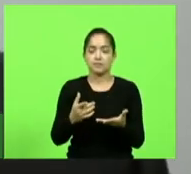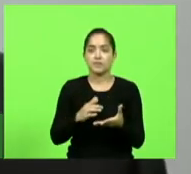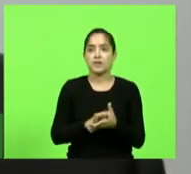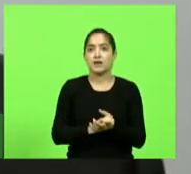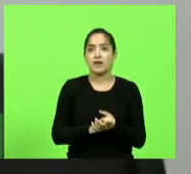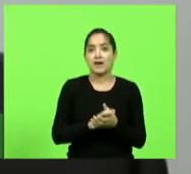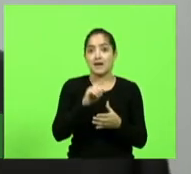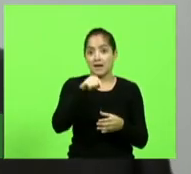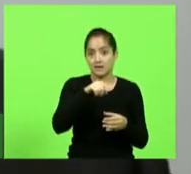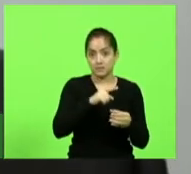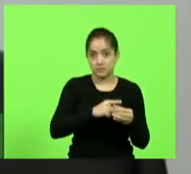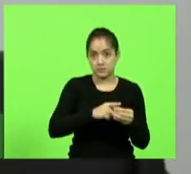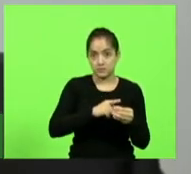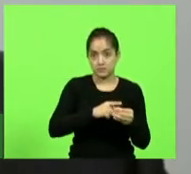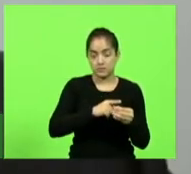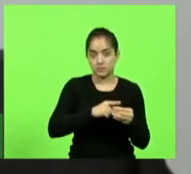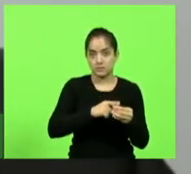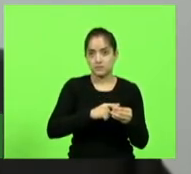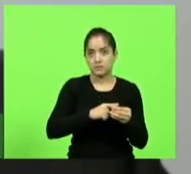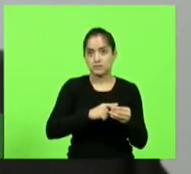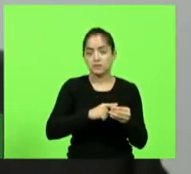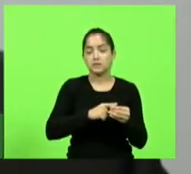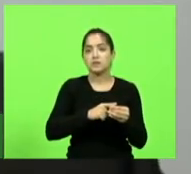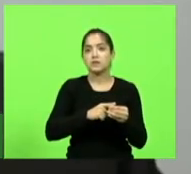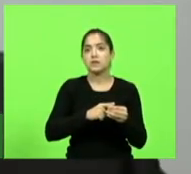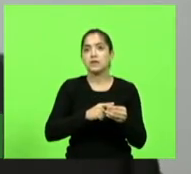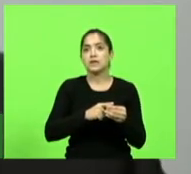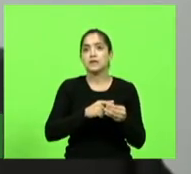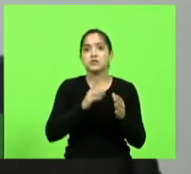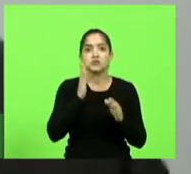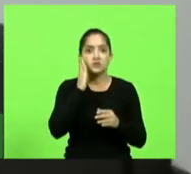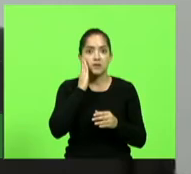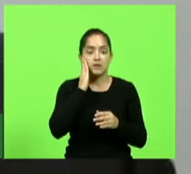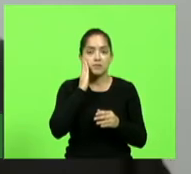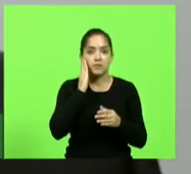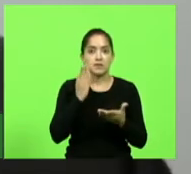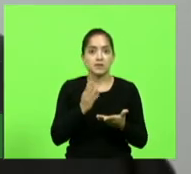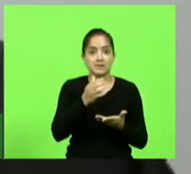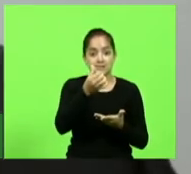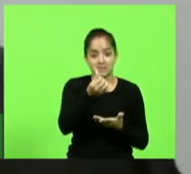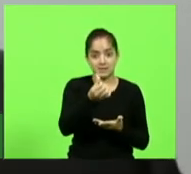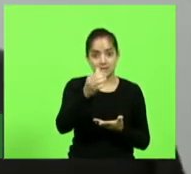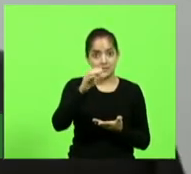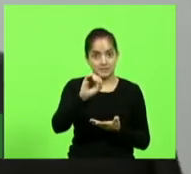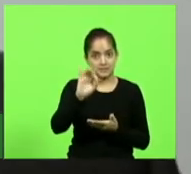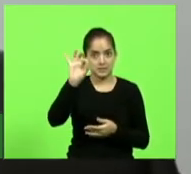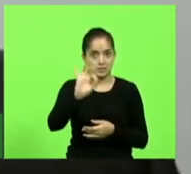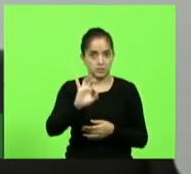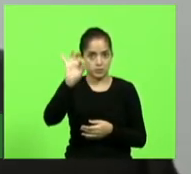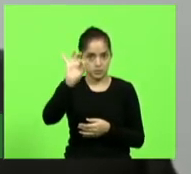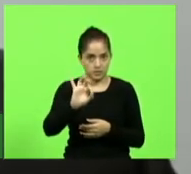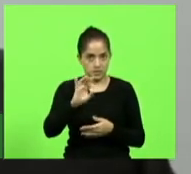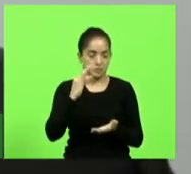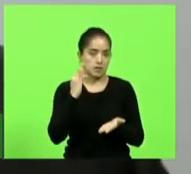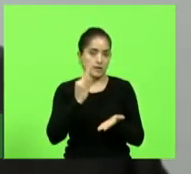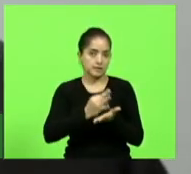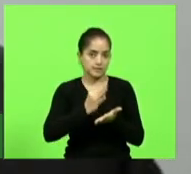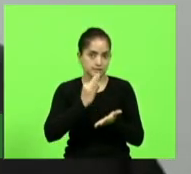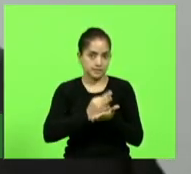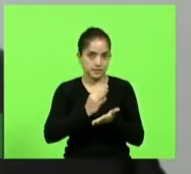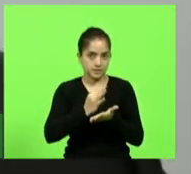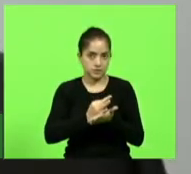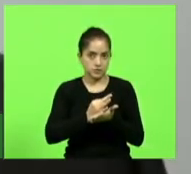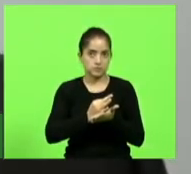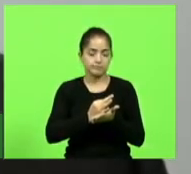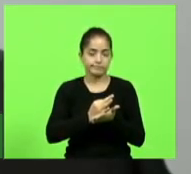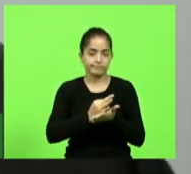do deputado Ponei Weber, que foi prefeito, lá se cobra 60% da tarifa do esgoto do que se